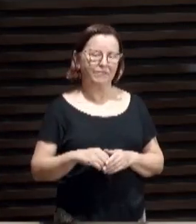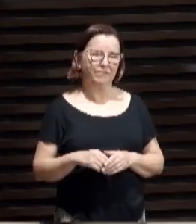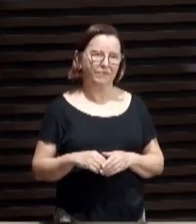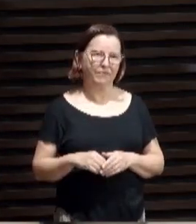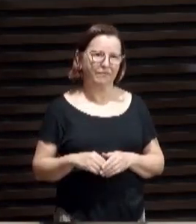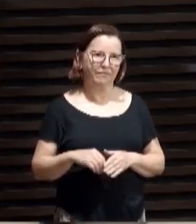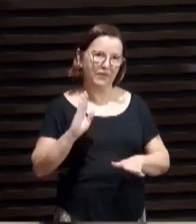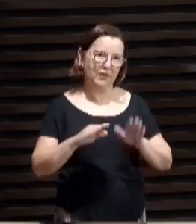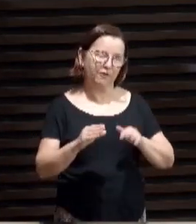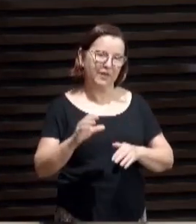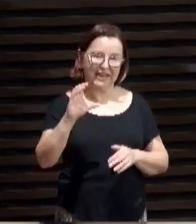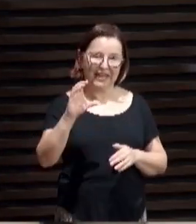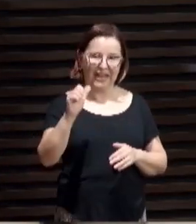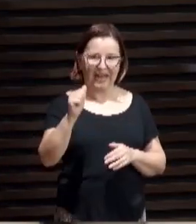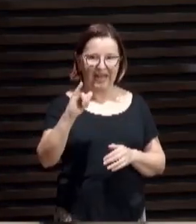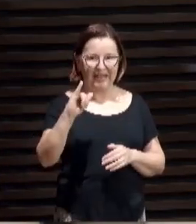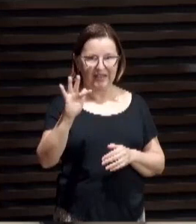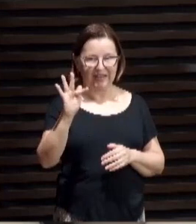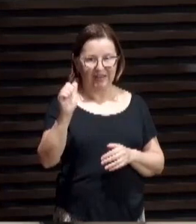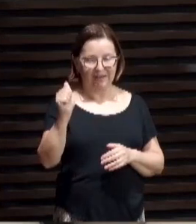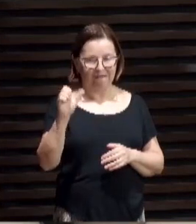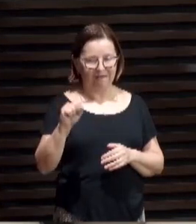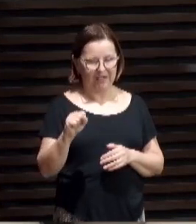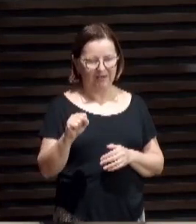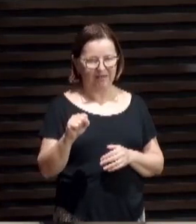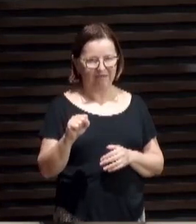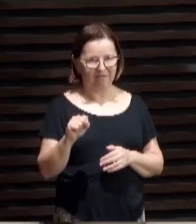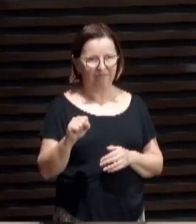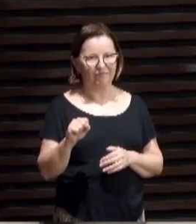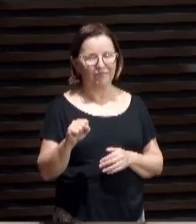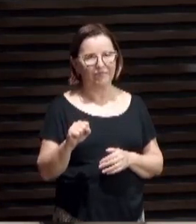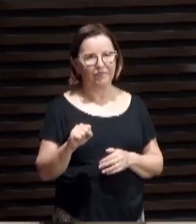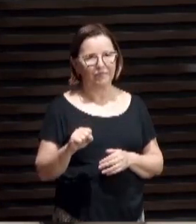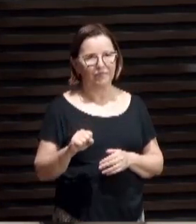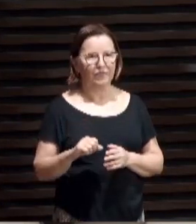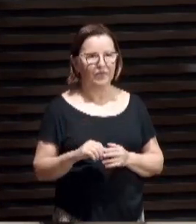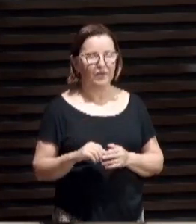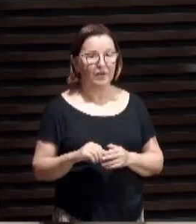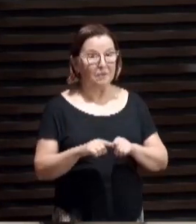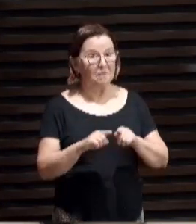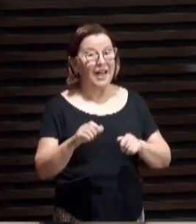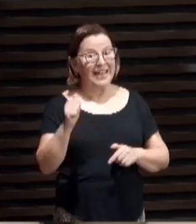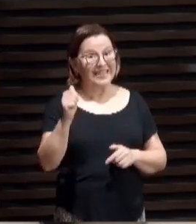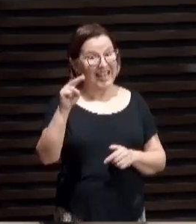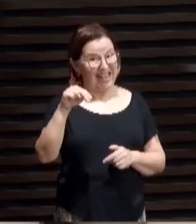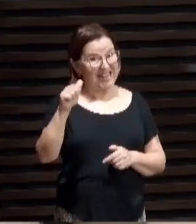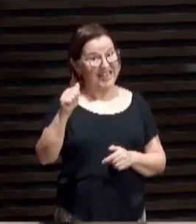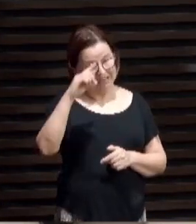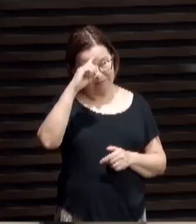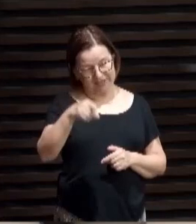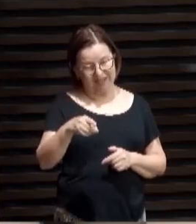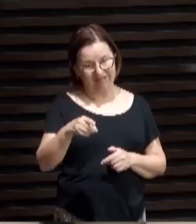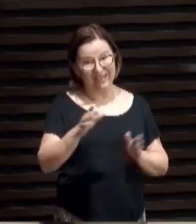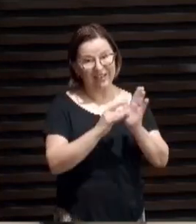Caifás ele era o genro do Anás, mas o Anás é que estava por trás, e Jesus foi levado à